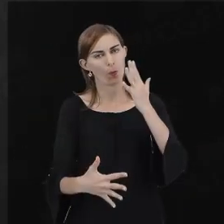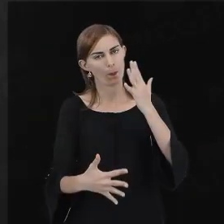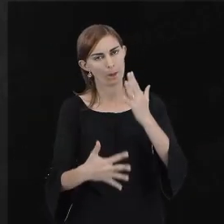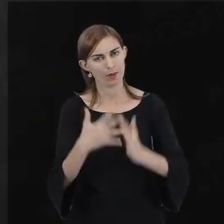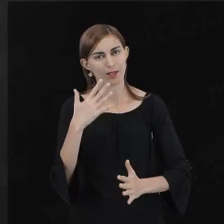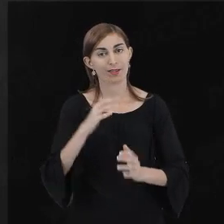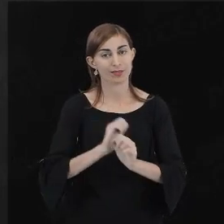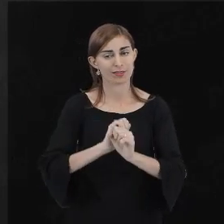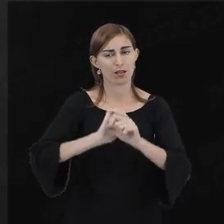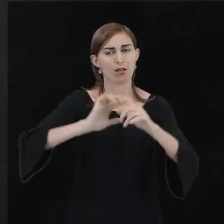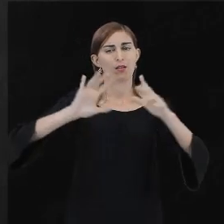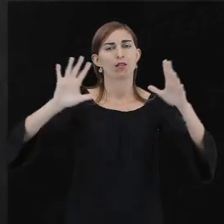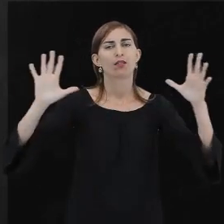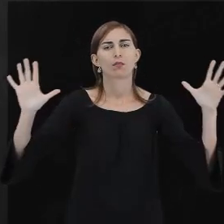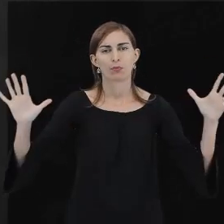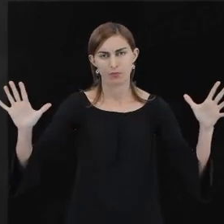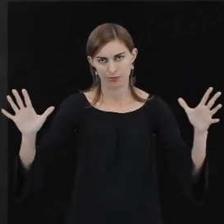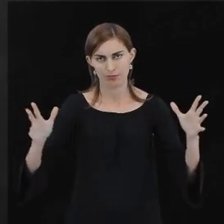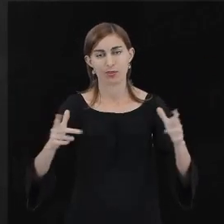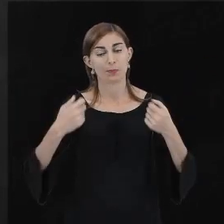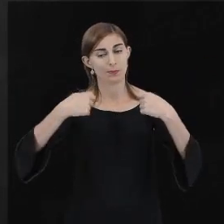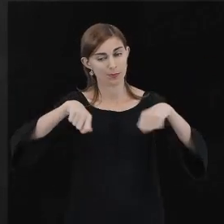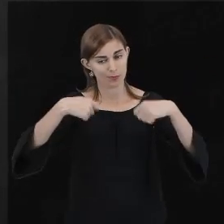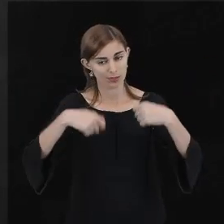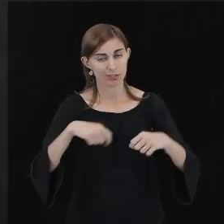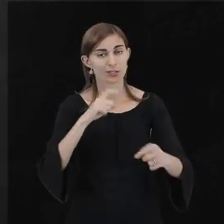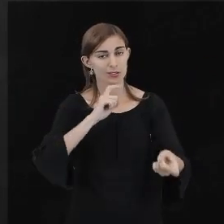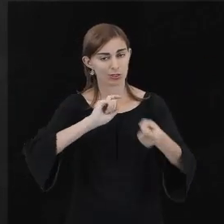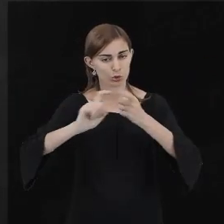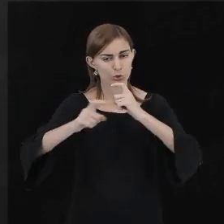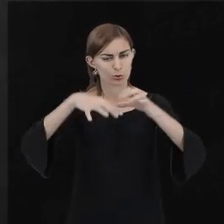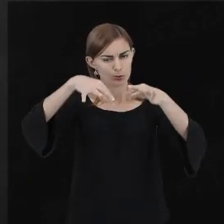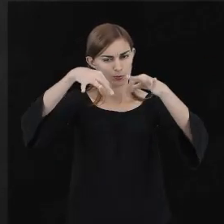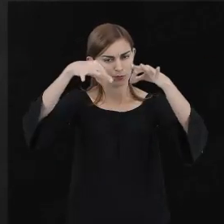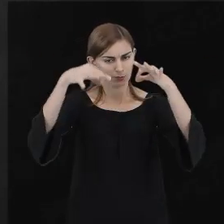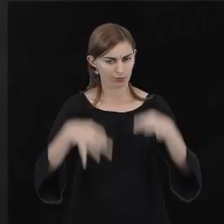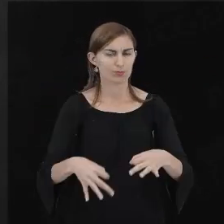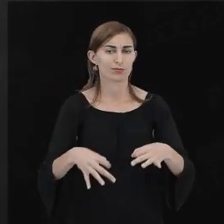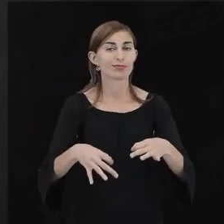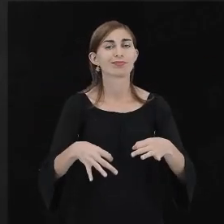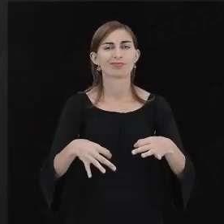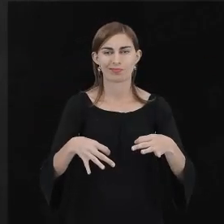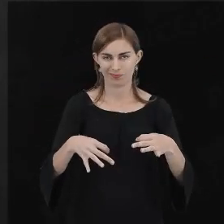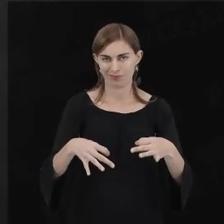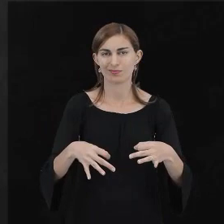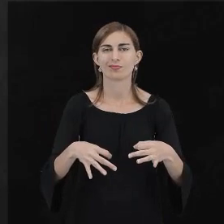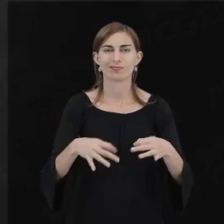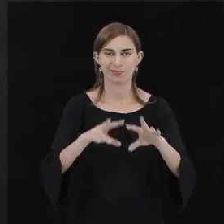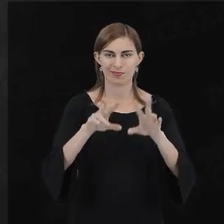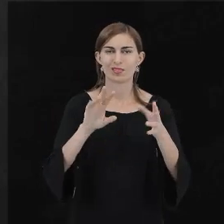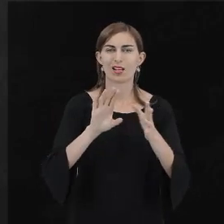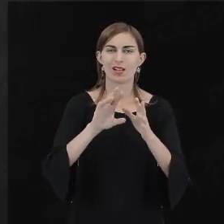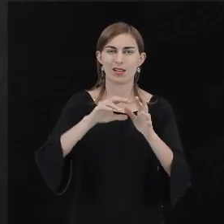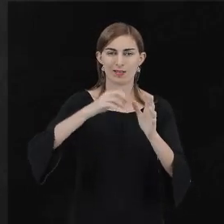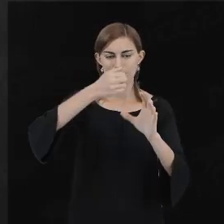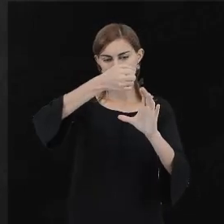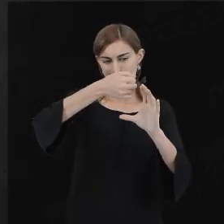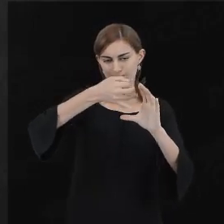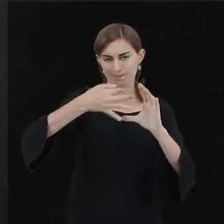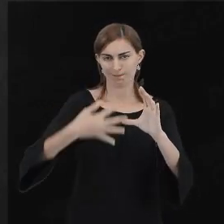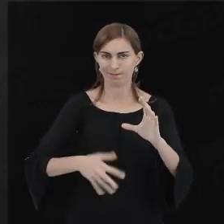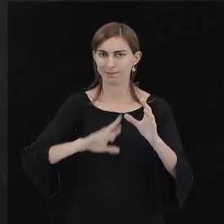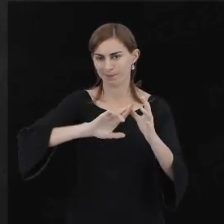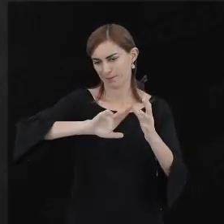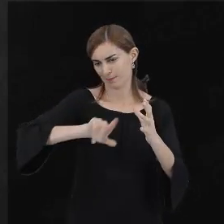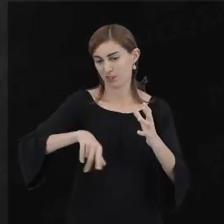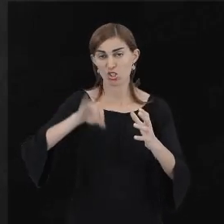é ampla e ela precisa ser discutida exatamente nessa largueza de aspectos e não apenas